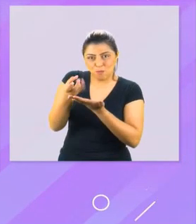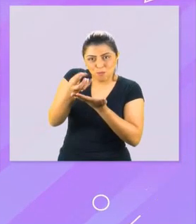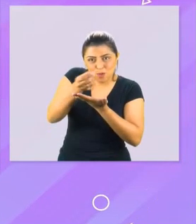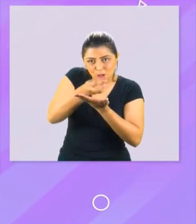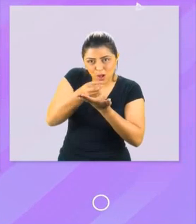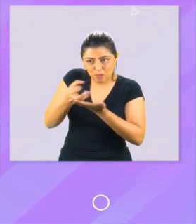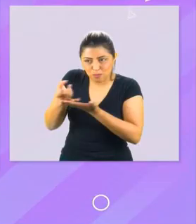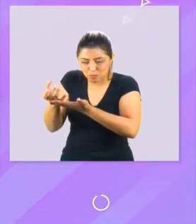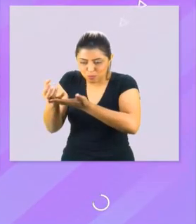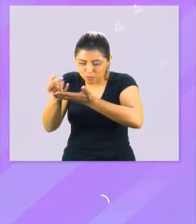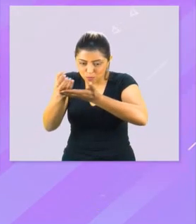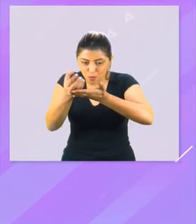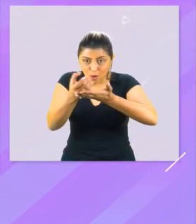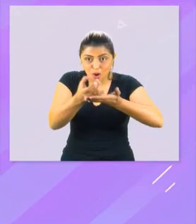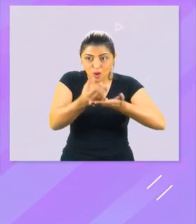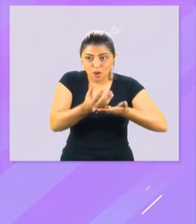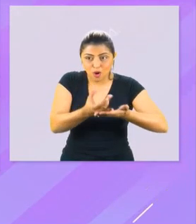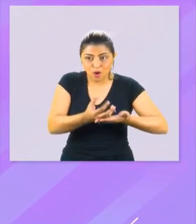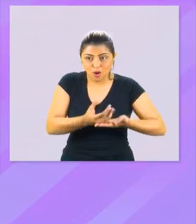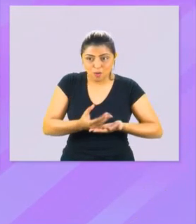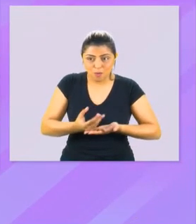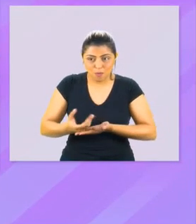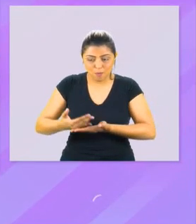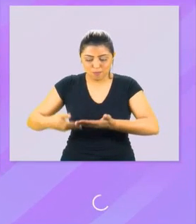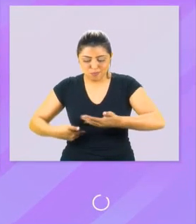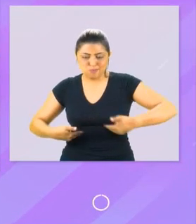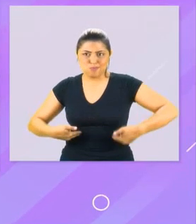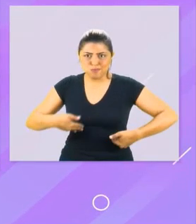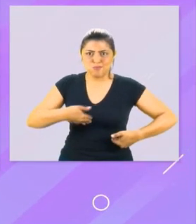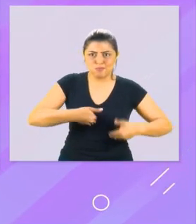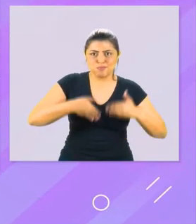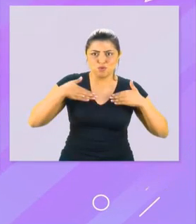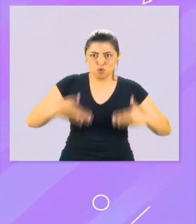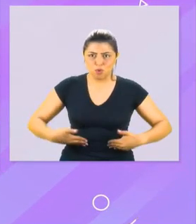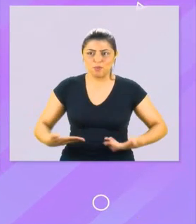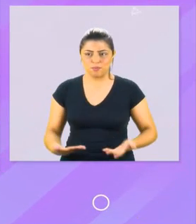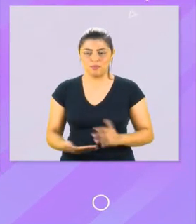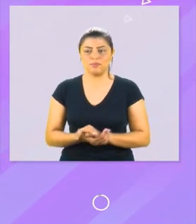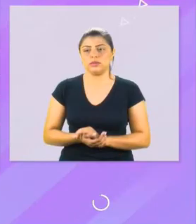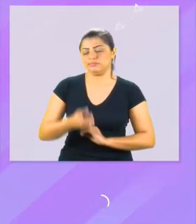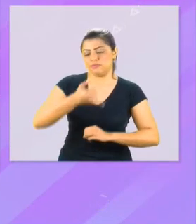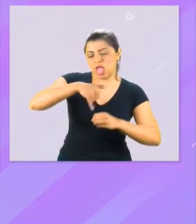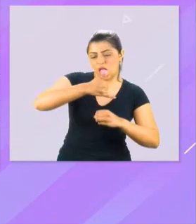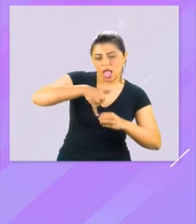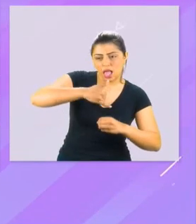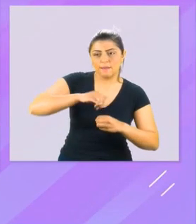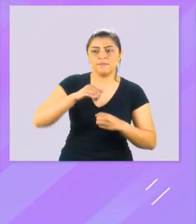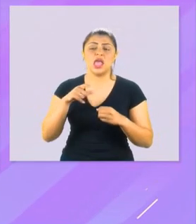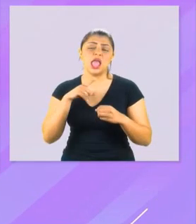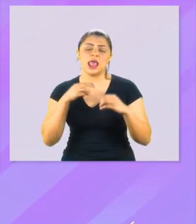por transportar estes ésteres de colesterila até os tecidos que utilizarão o